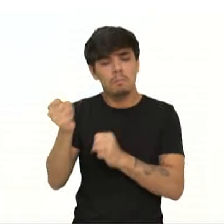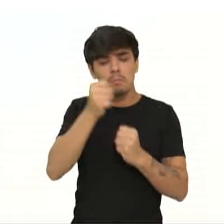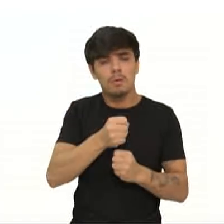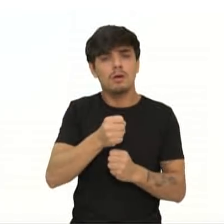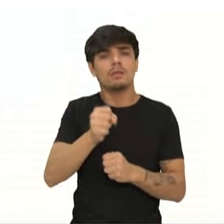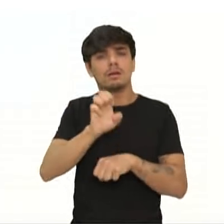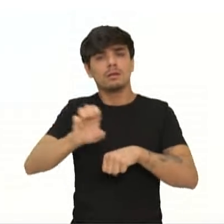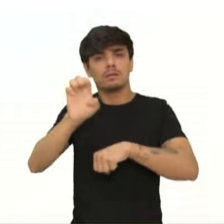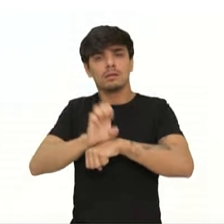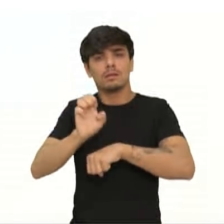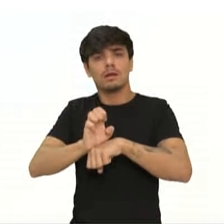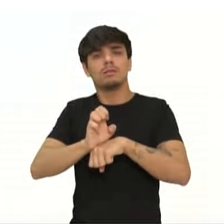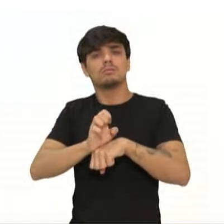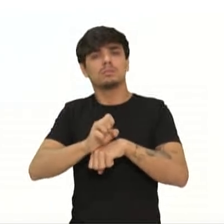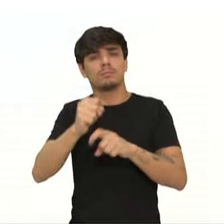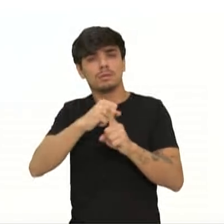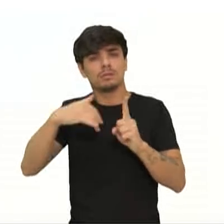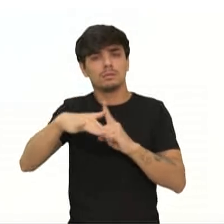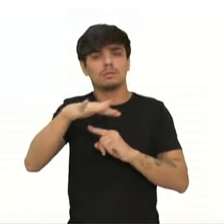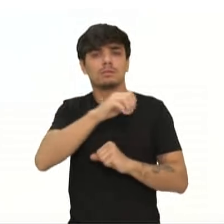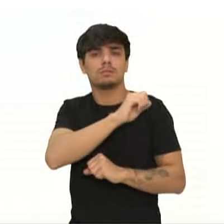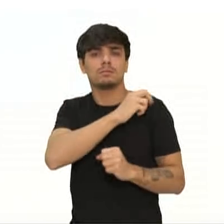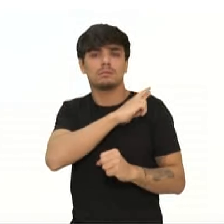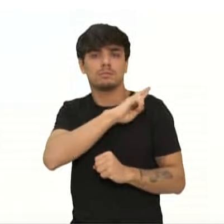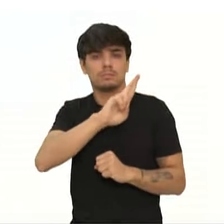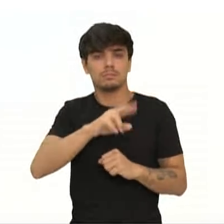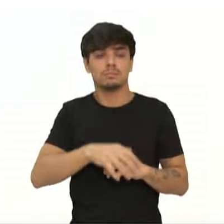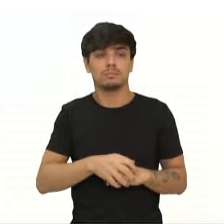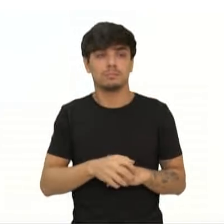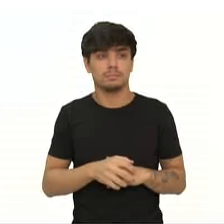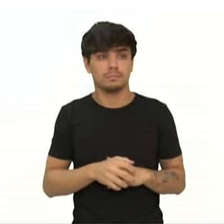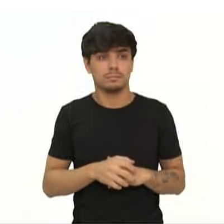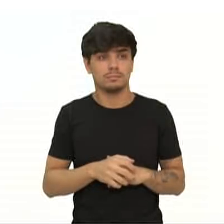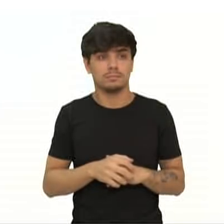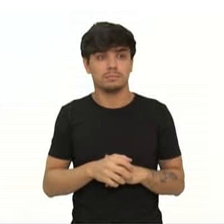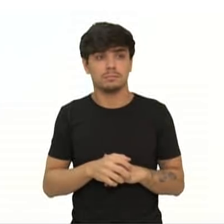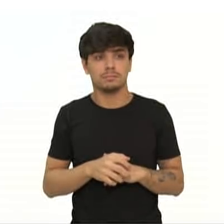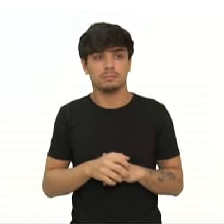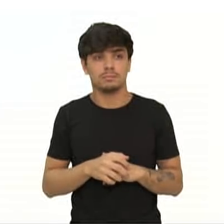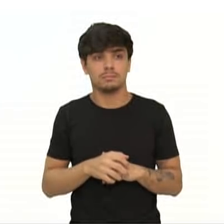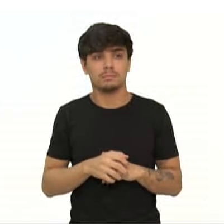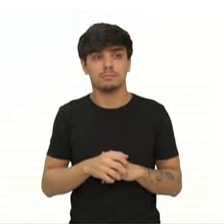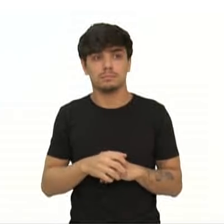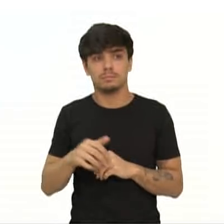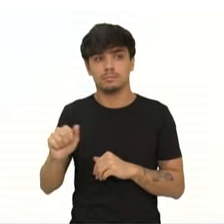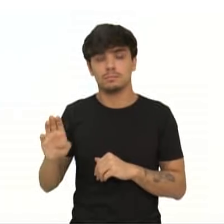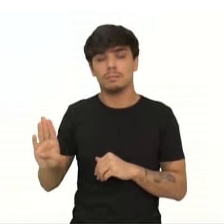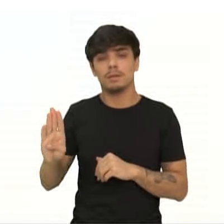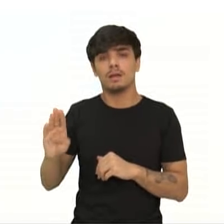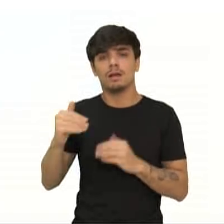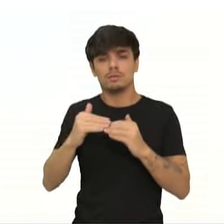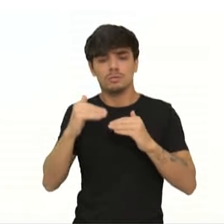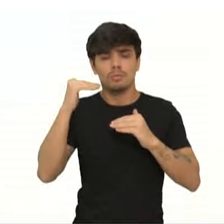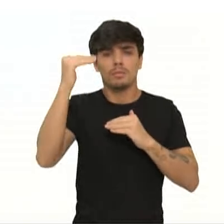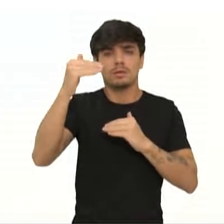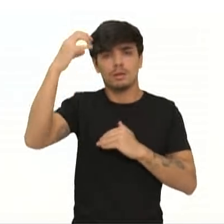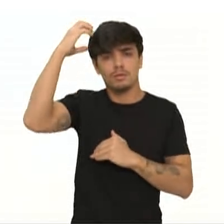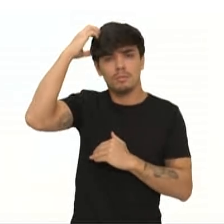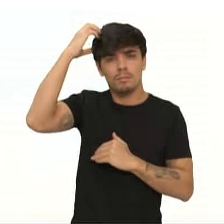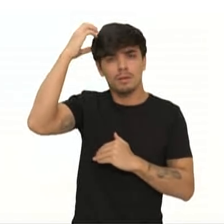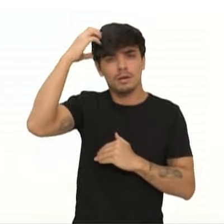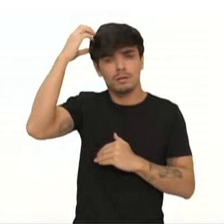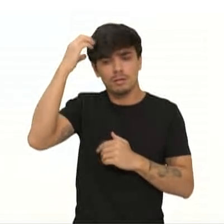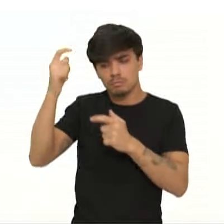religioso, com a criação de uma igreja francesa, nacional. A superioridade do príncipe em relação a todas as